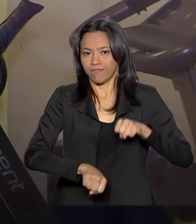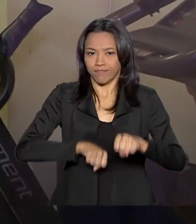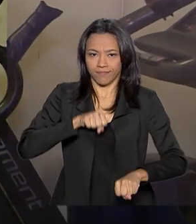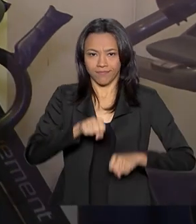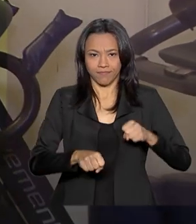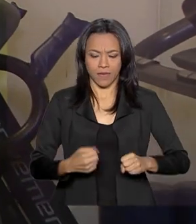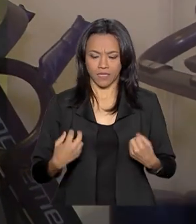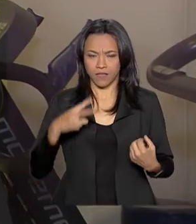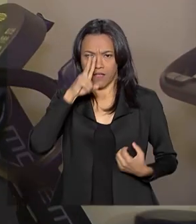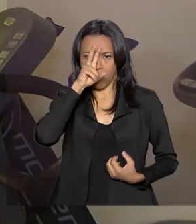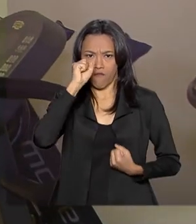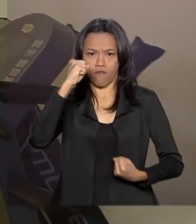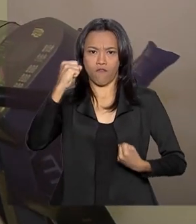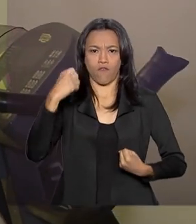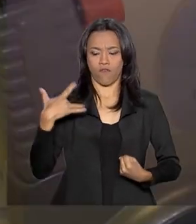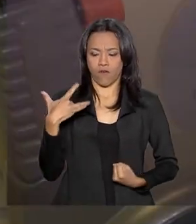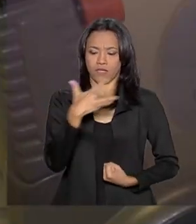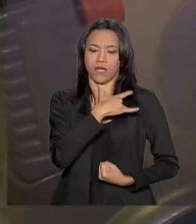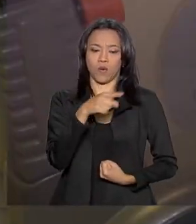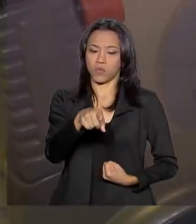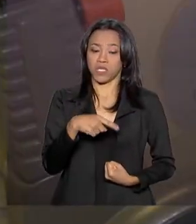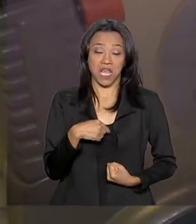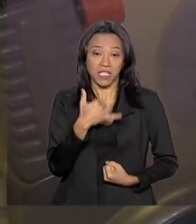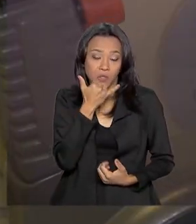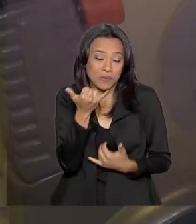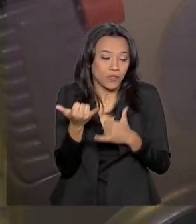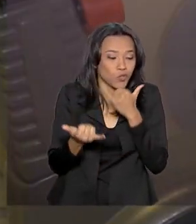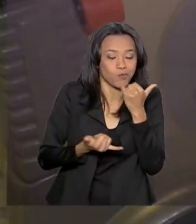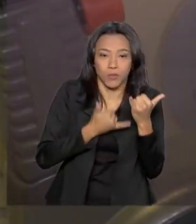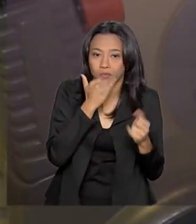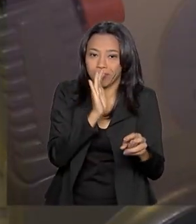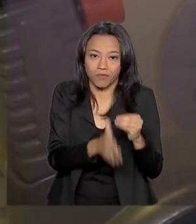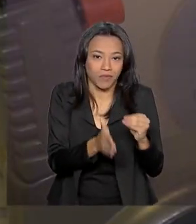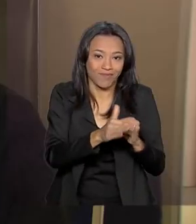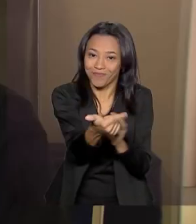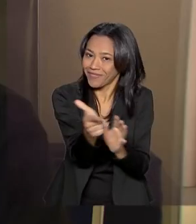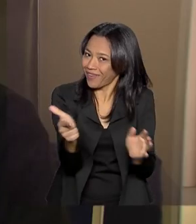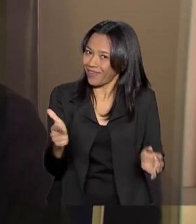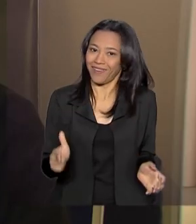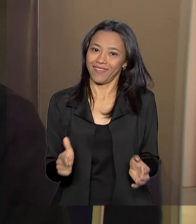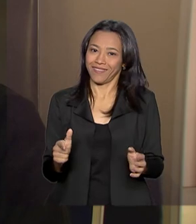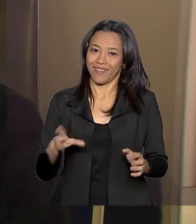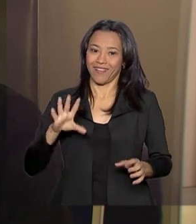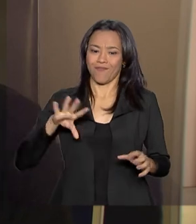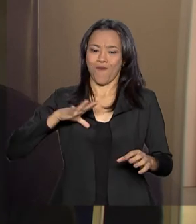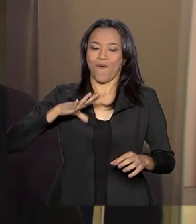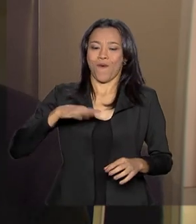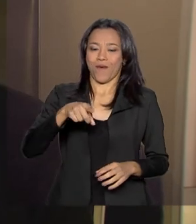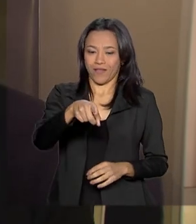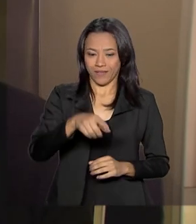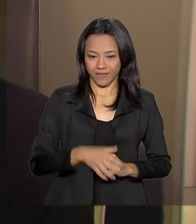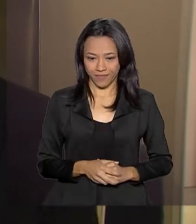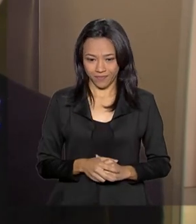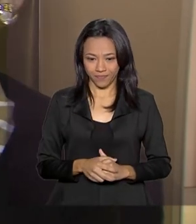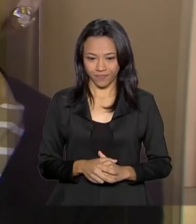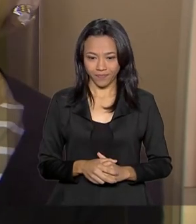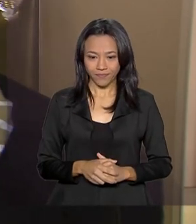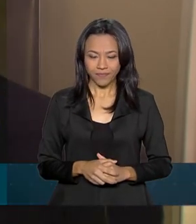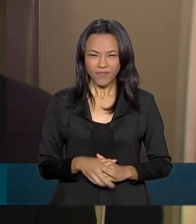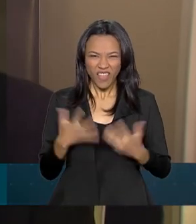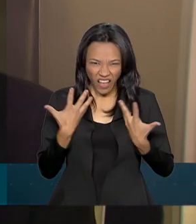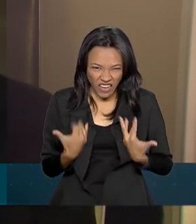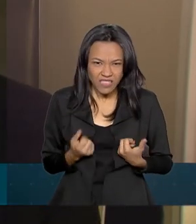Com ela, não tem desculpas para não praticar exercícios e não falta disposição. O exercício cansa você?